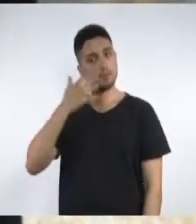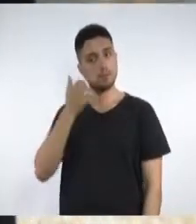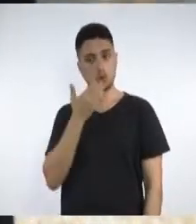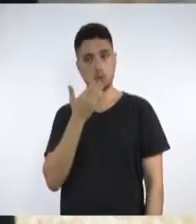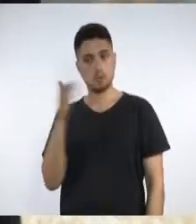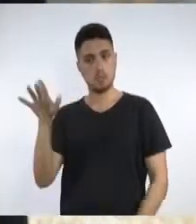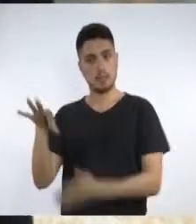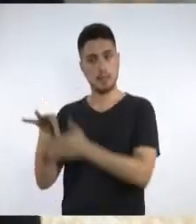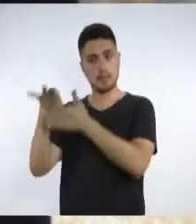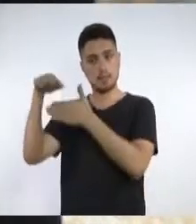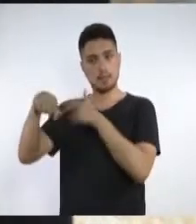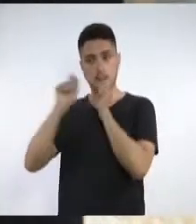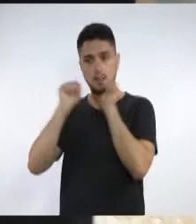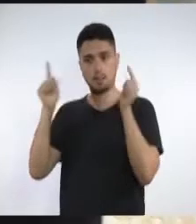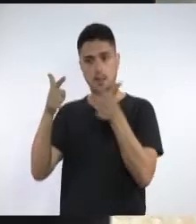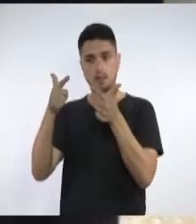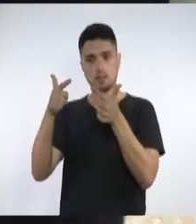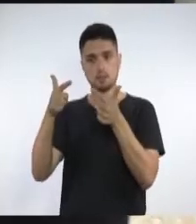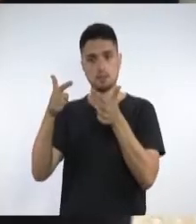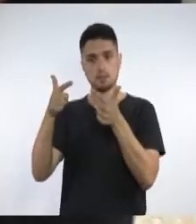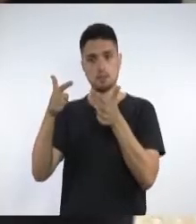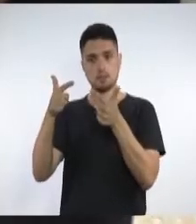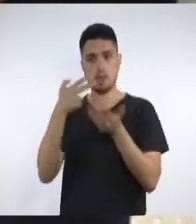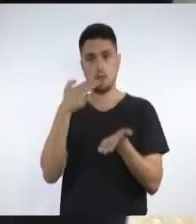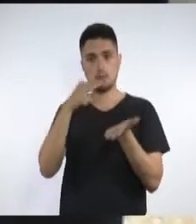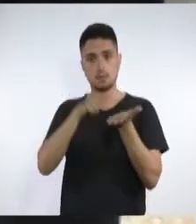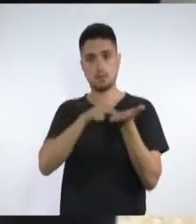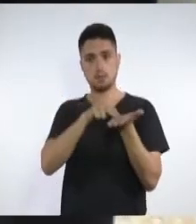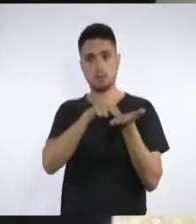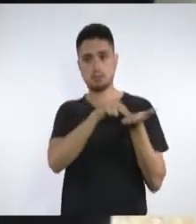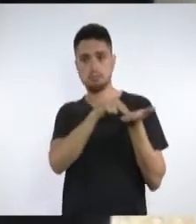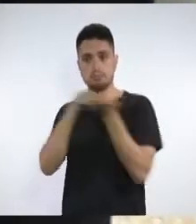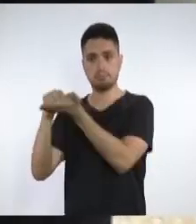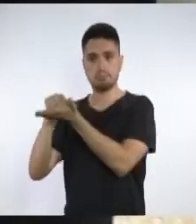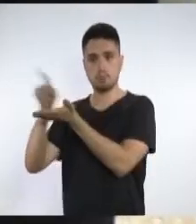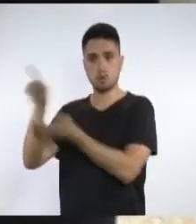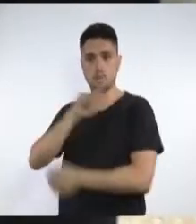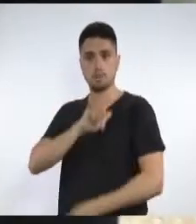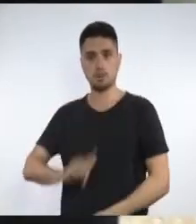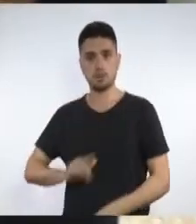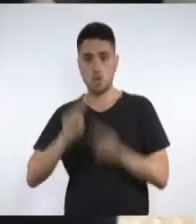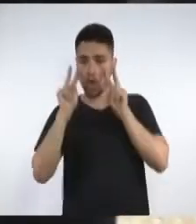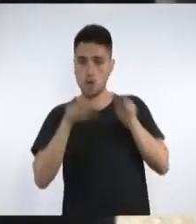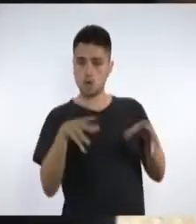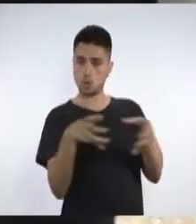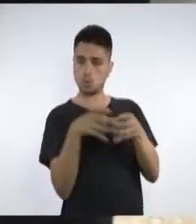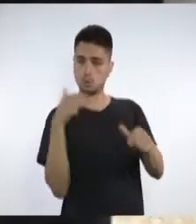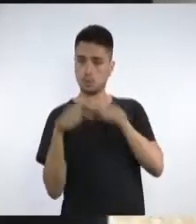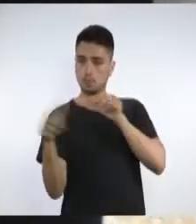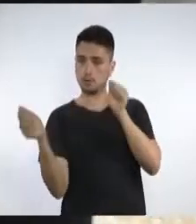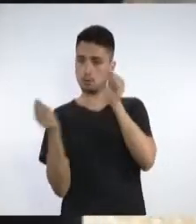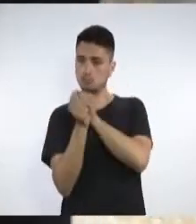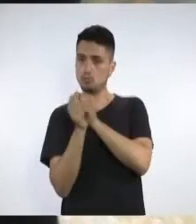governo, que o governador deve olhar para os seus quadros de secretários e pedir o seguinte, para que